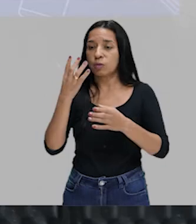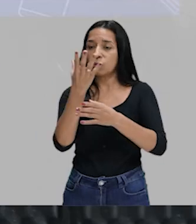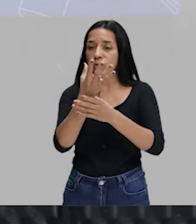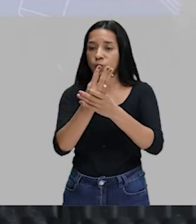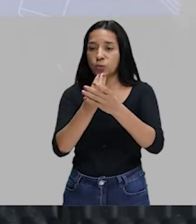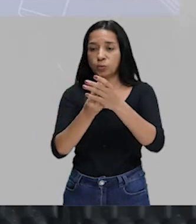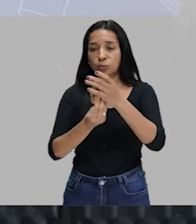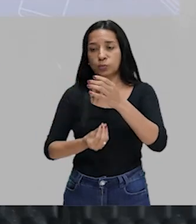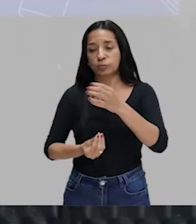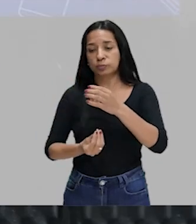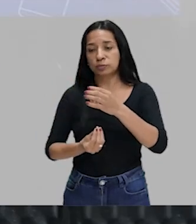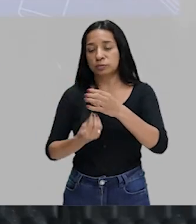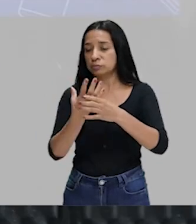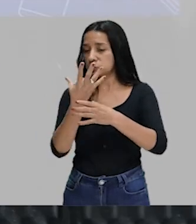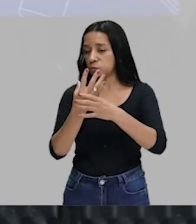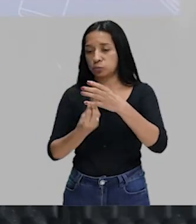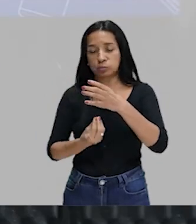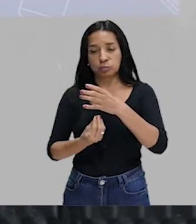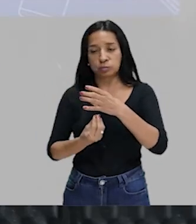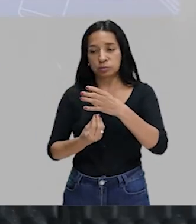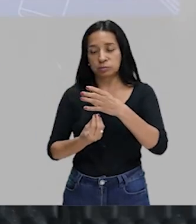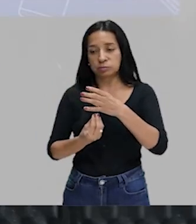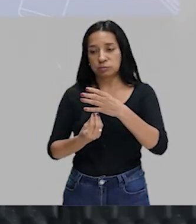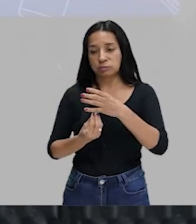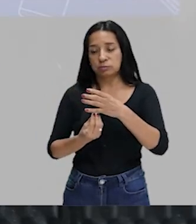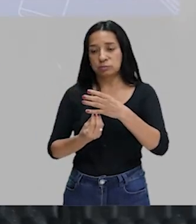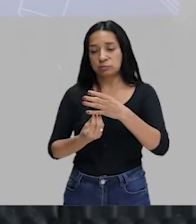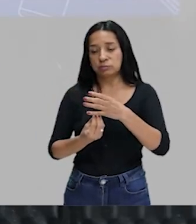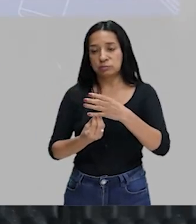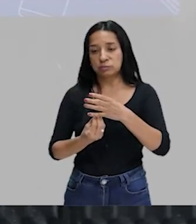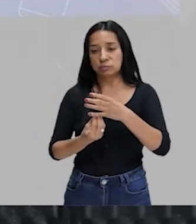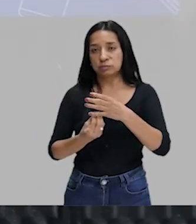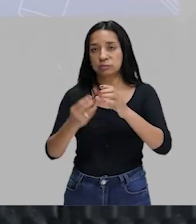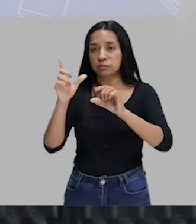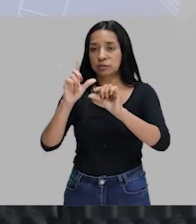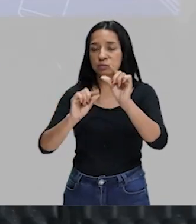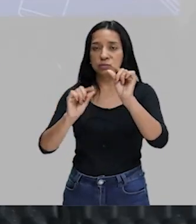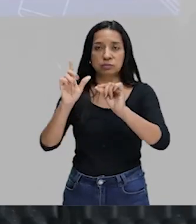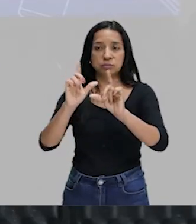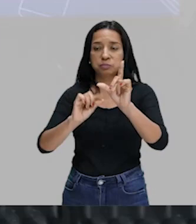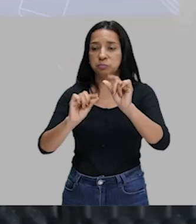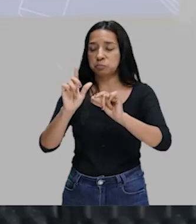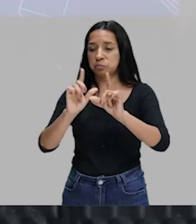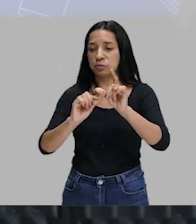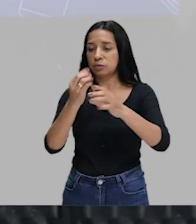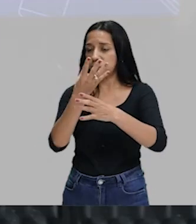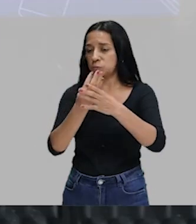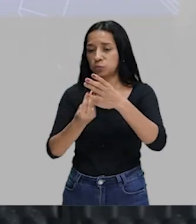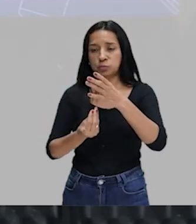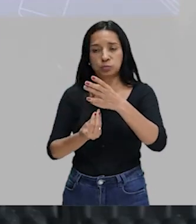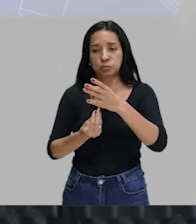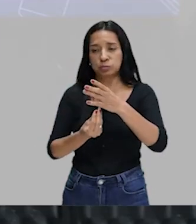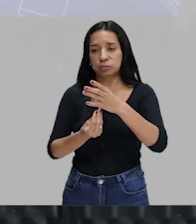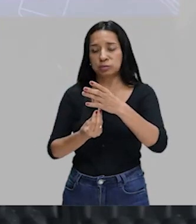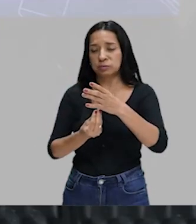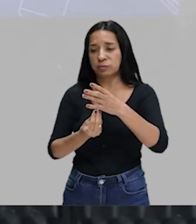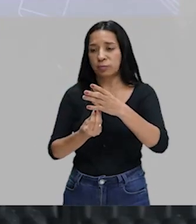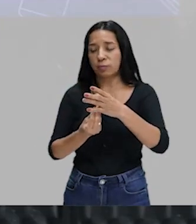morrer, né, quando ele deixar de ser essa estrela, né, que nós conseguimos ver aqui durante o